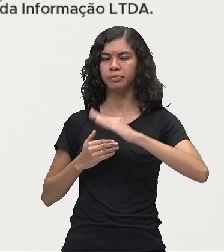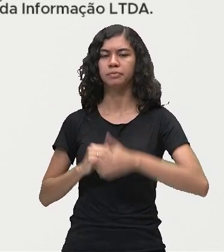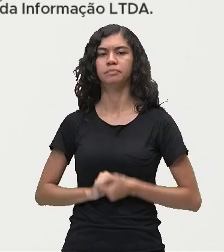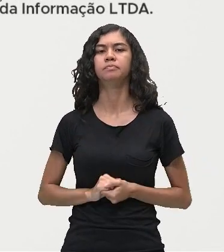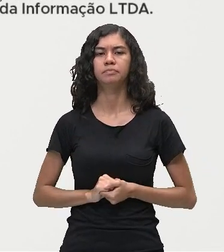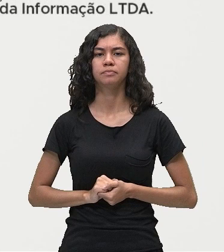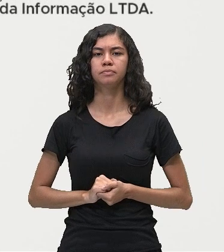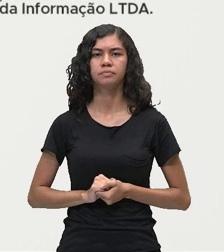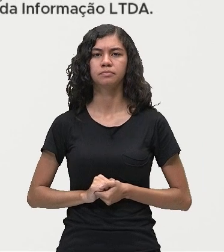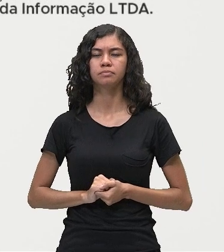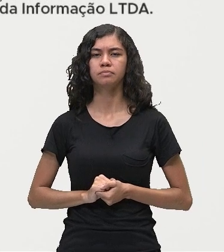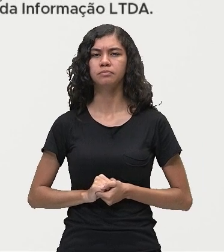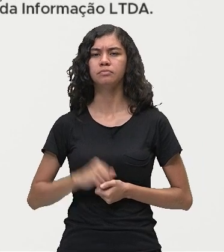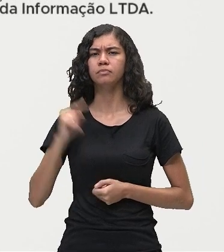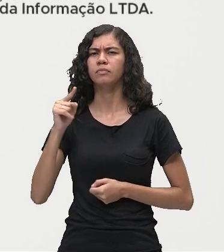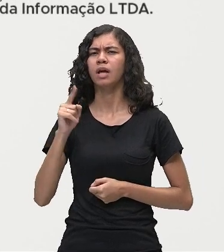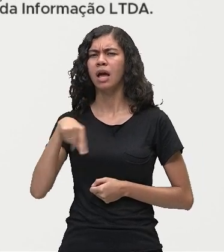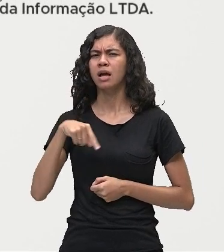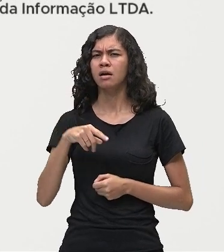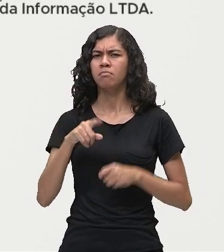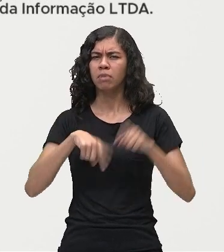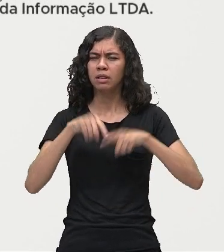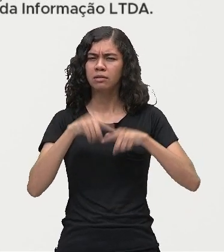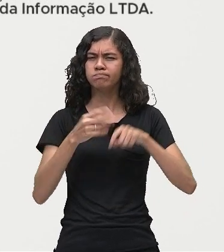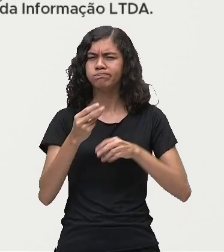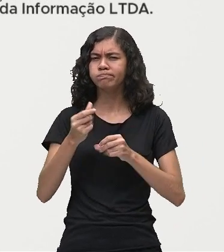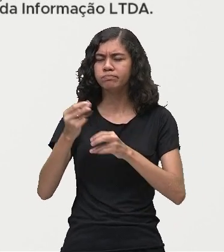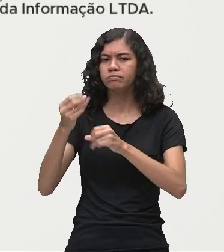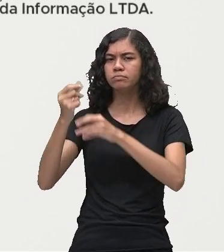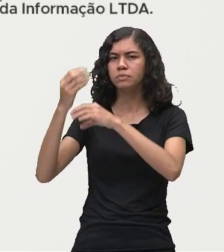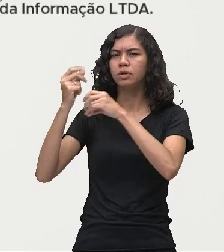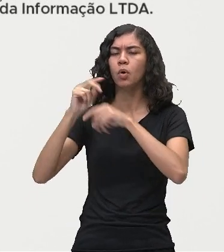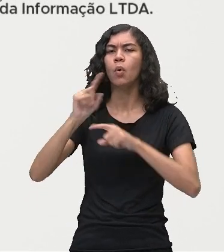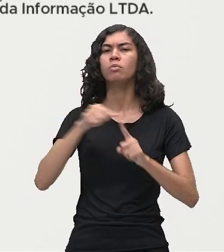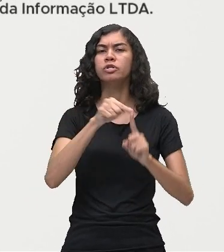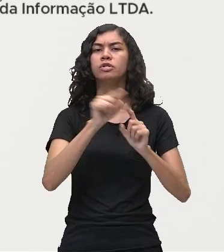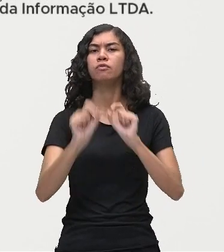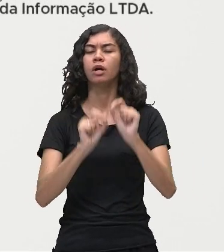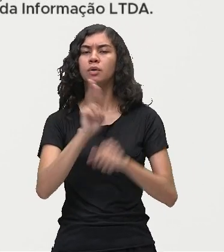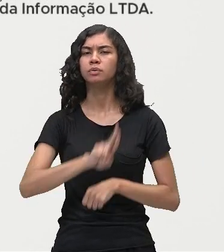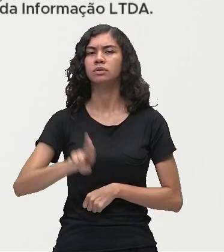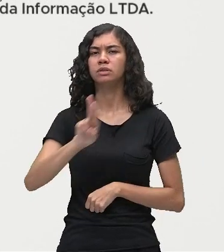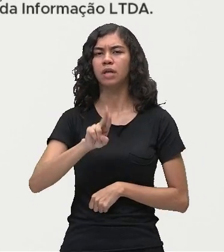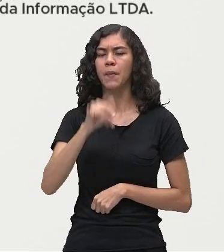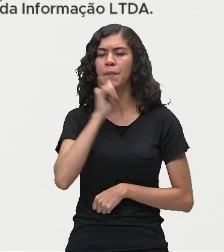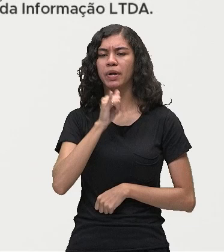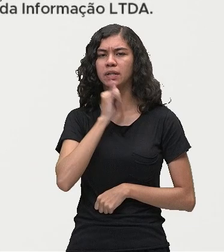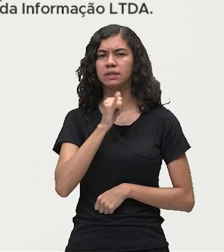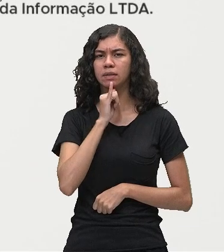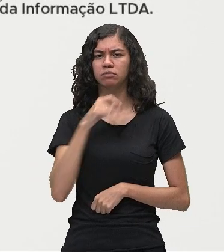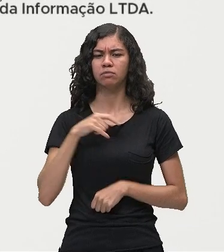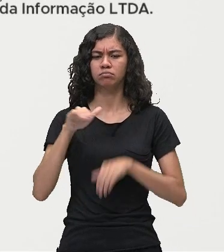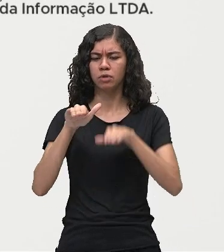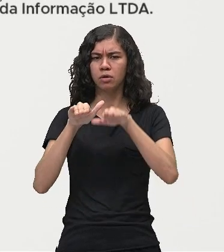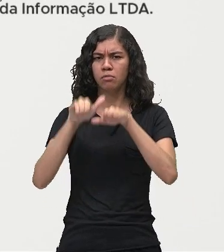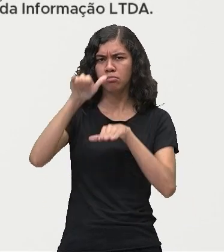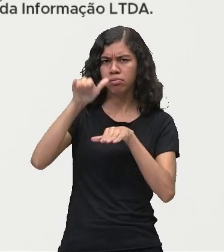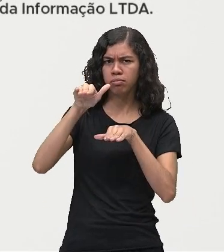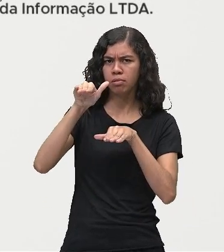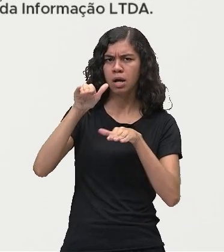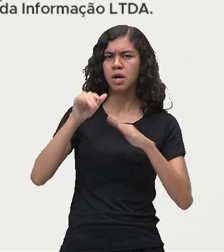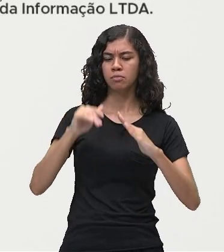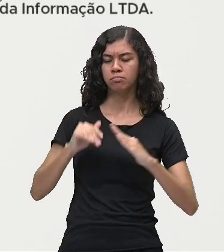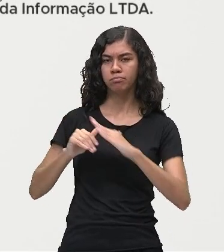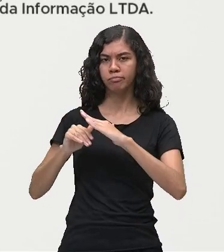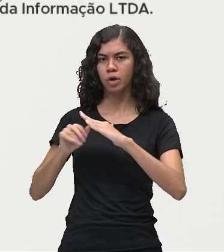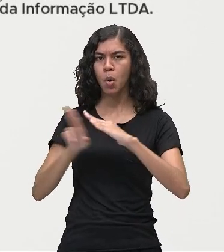muito antiga que consiste em utilizar a inclinação de um local para facilitar o erguimento ou abaixamento de objetos